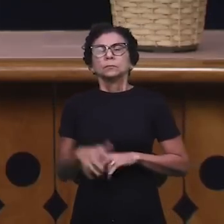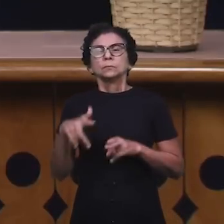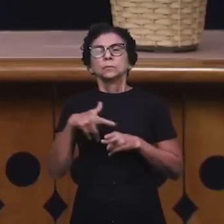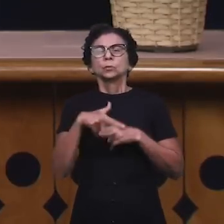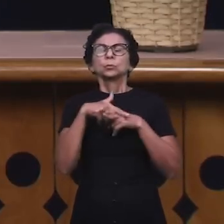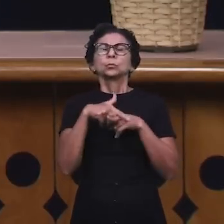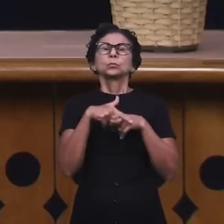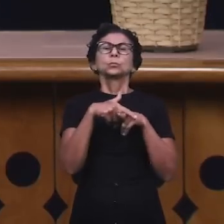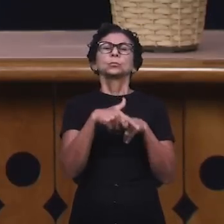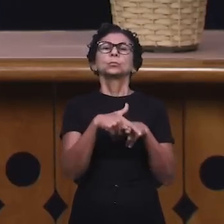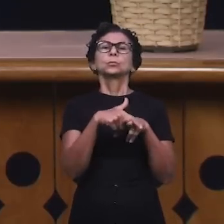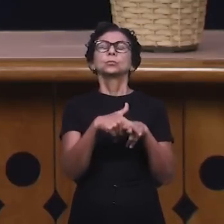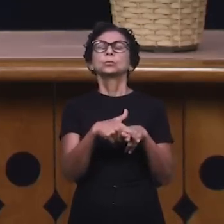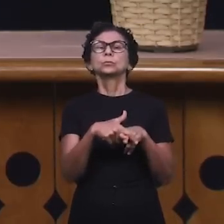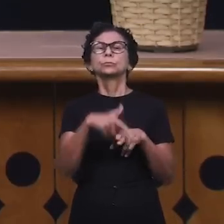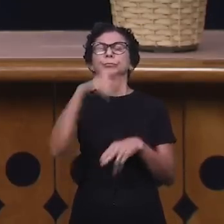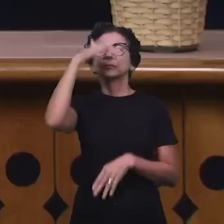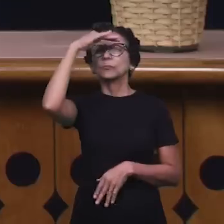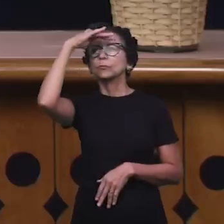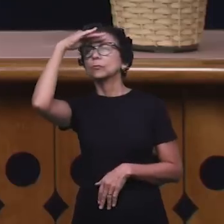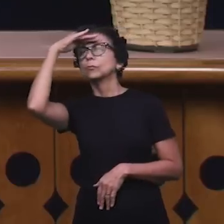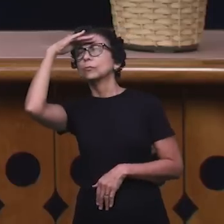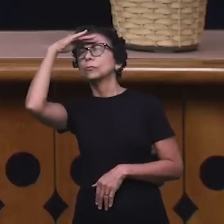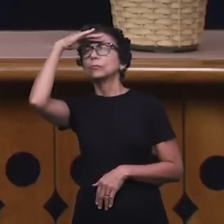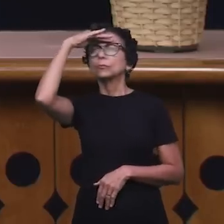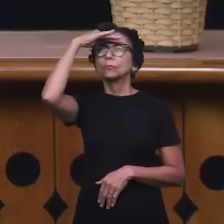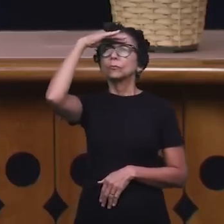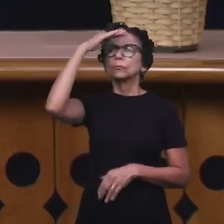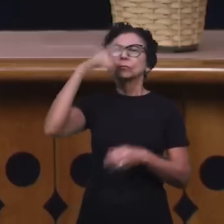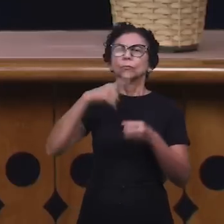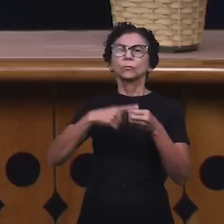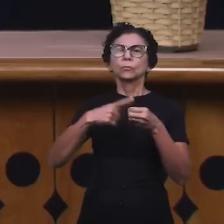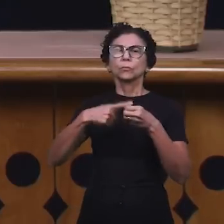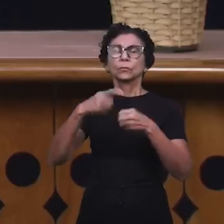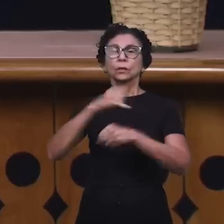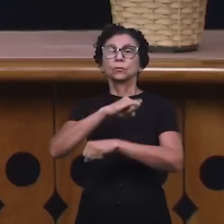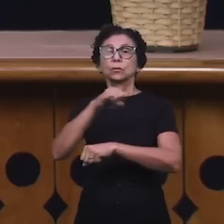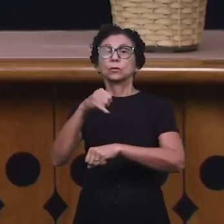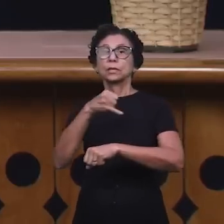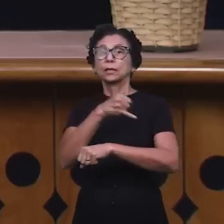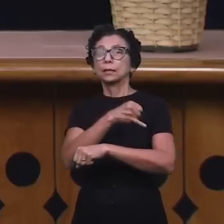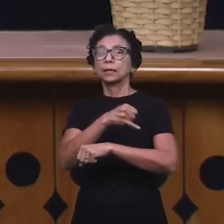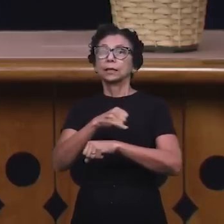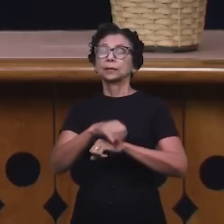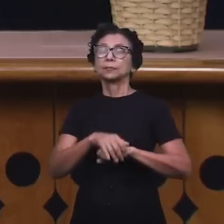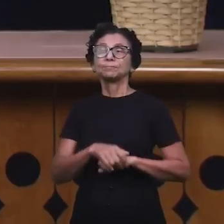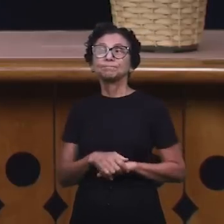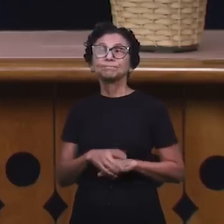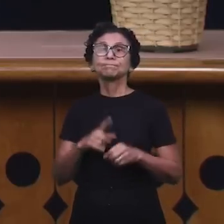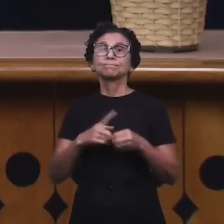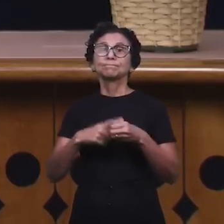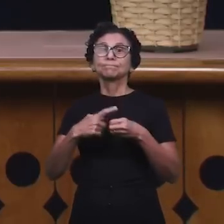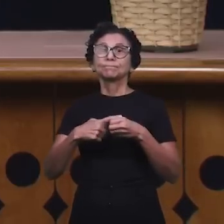de Jerusalém, a cidade do grande rei, a cidade conquistada por Davi,